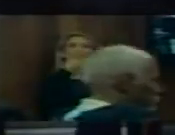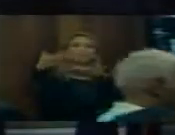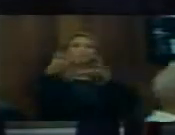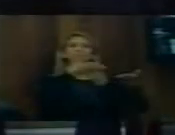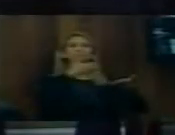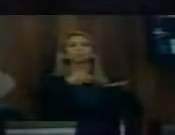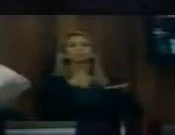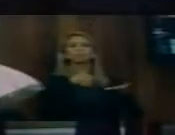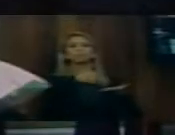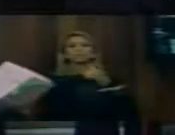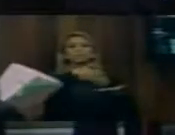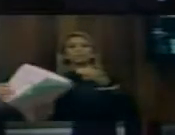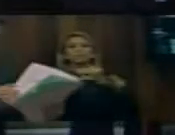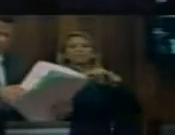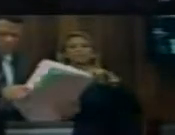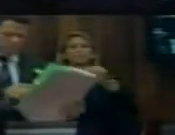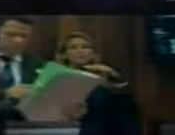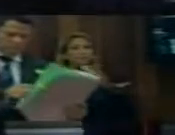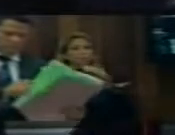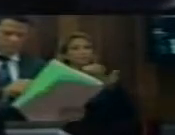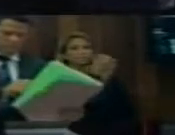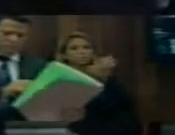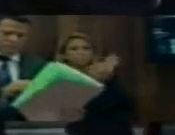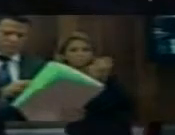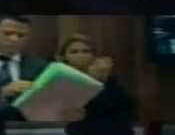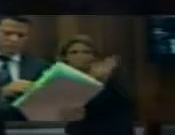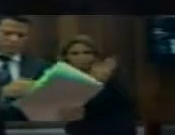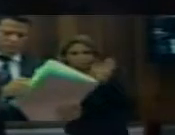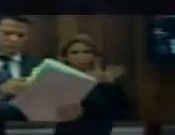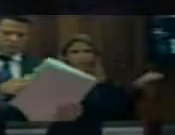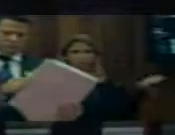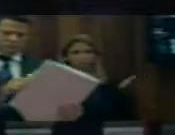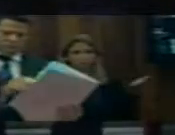primeira secretária que faça a leitura dos ofícios sobre a mesa.